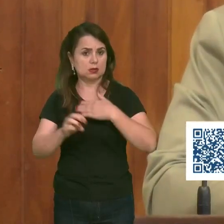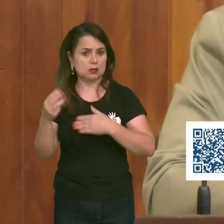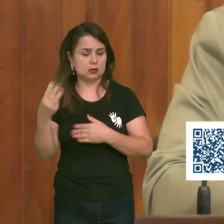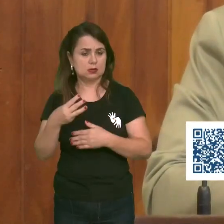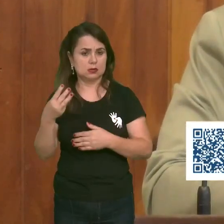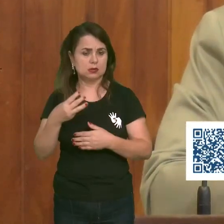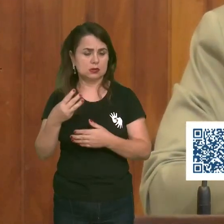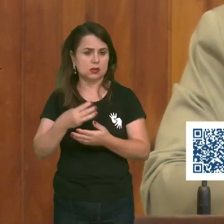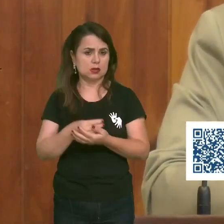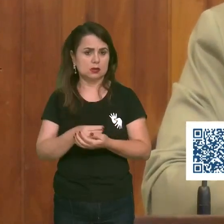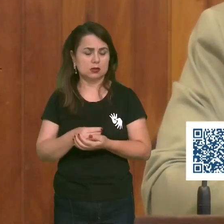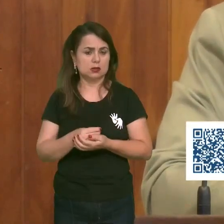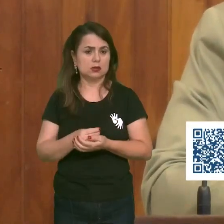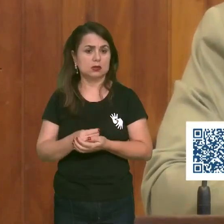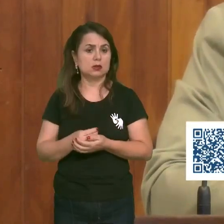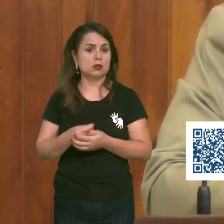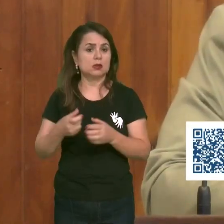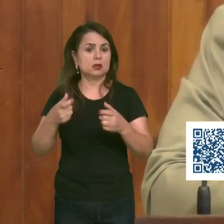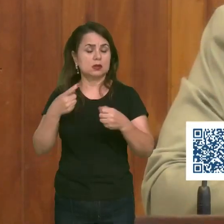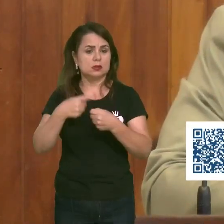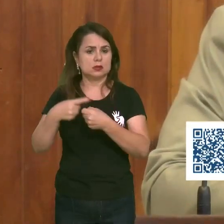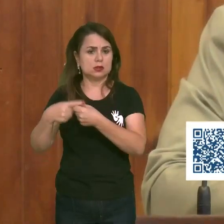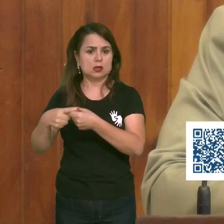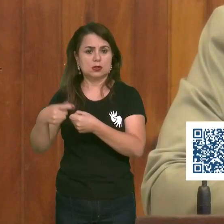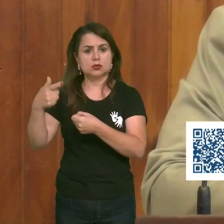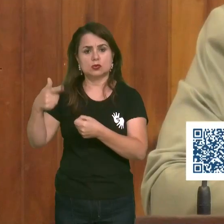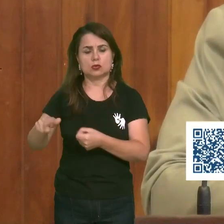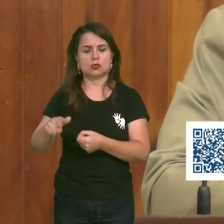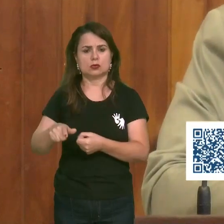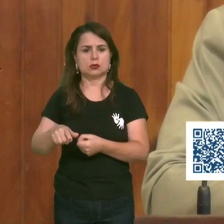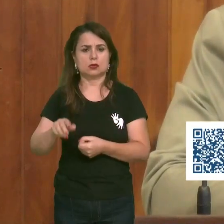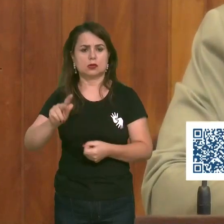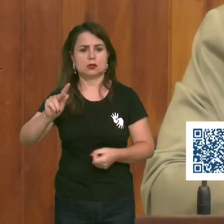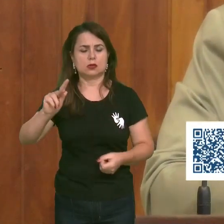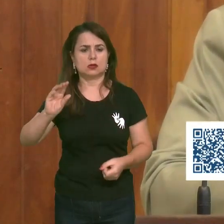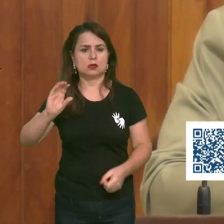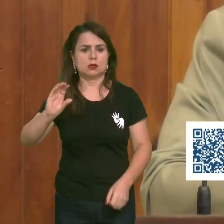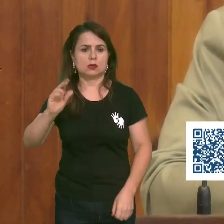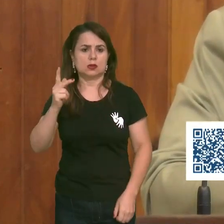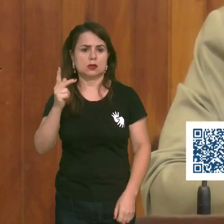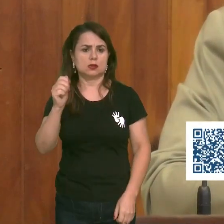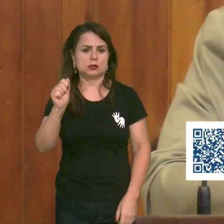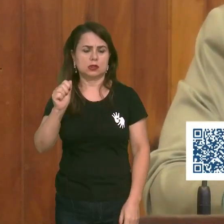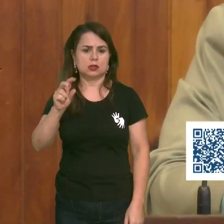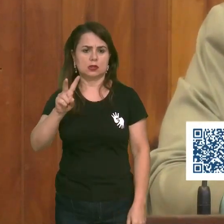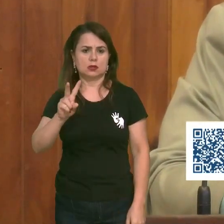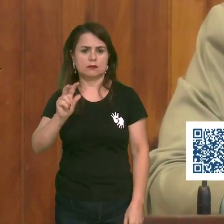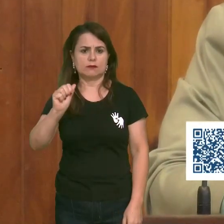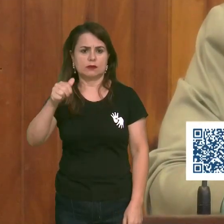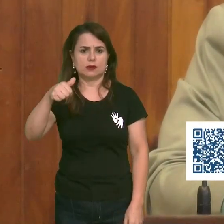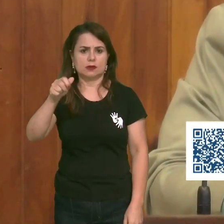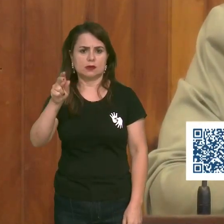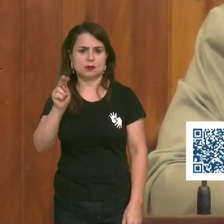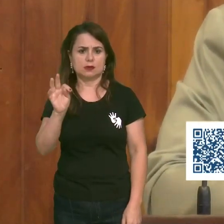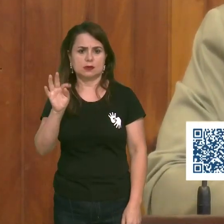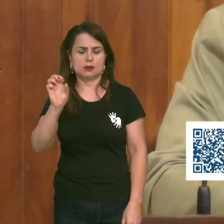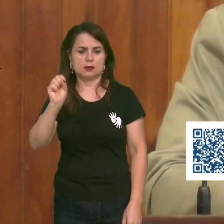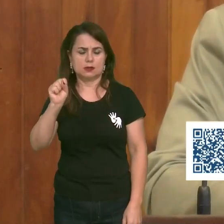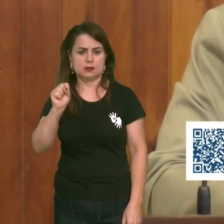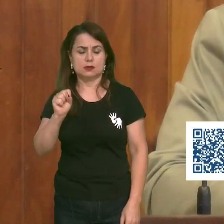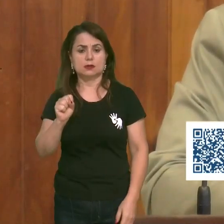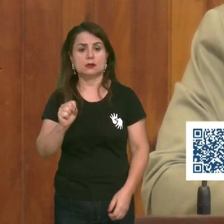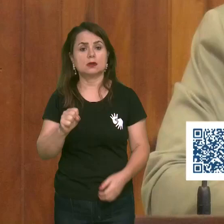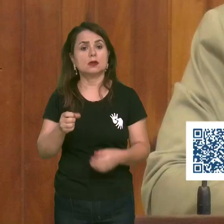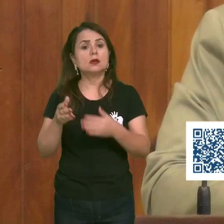havia solicitado a revisão do contrato solicitando mais dinheiro né